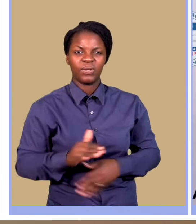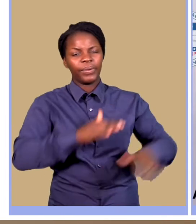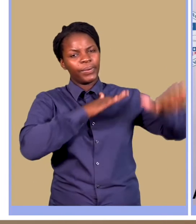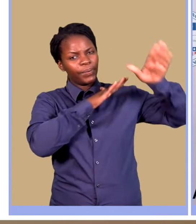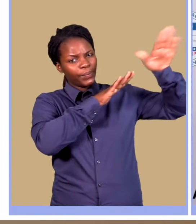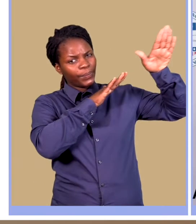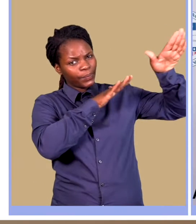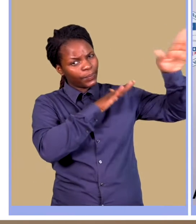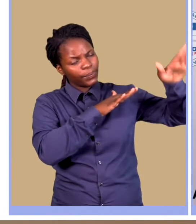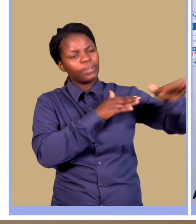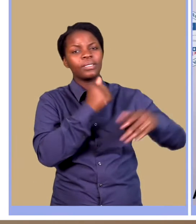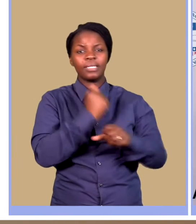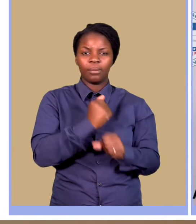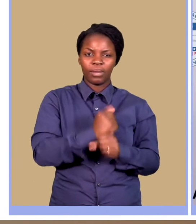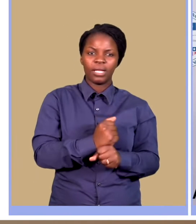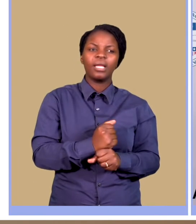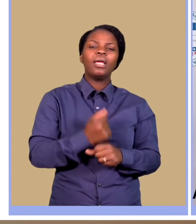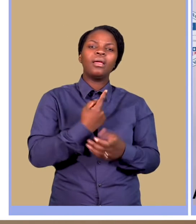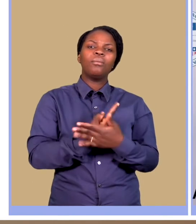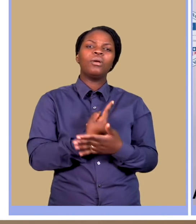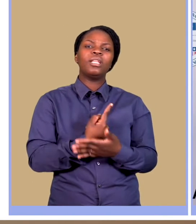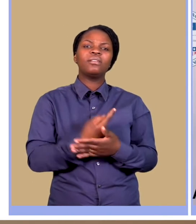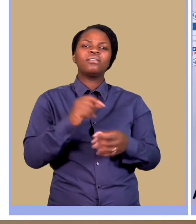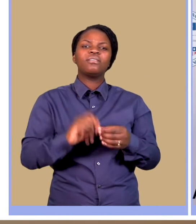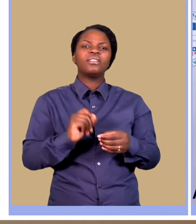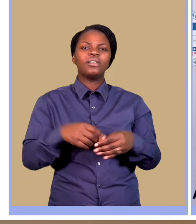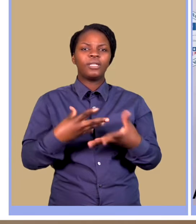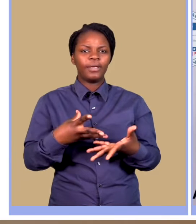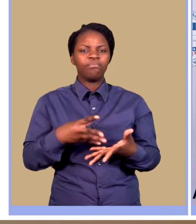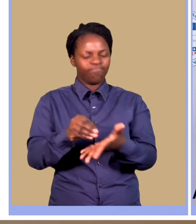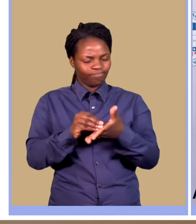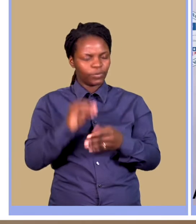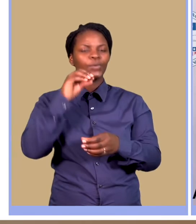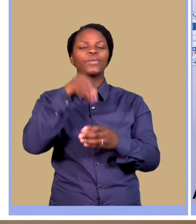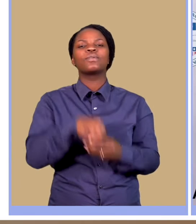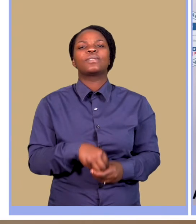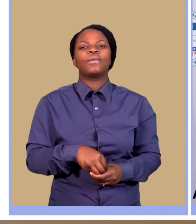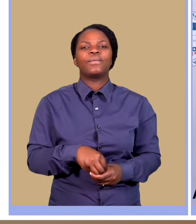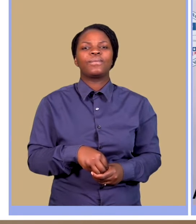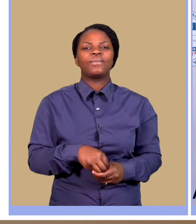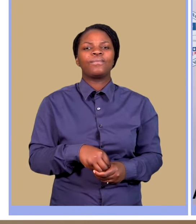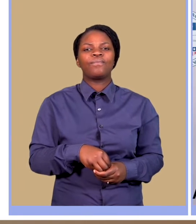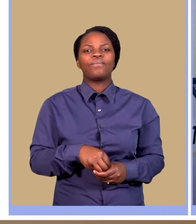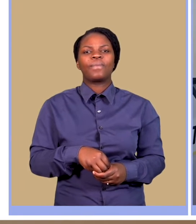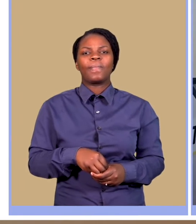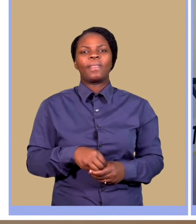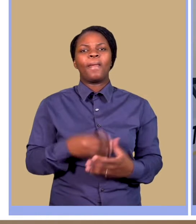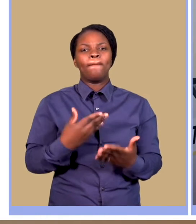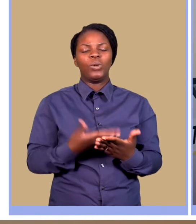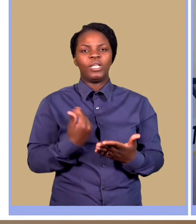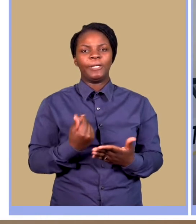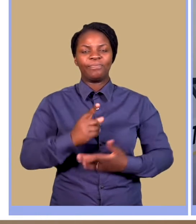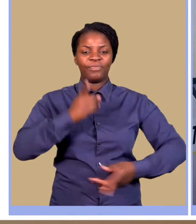componente inclusão, porque estaremos a falar de questões ambientais, vocês